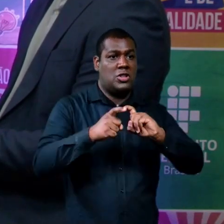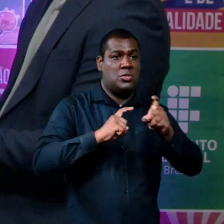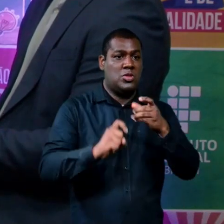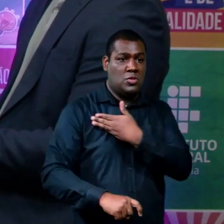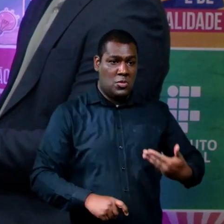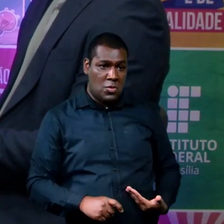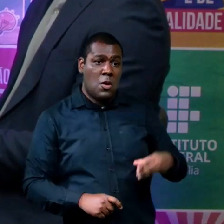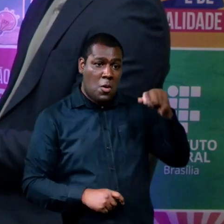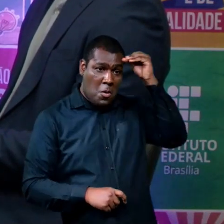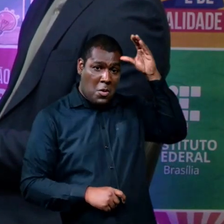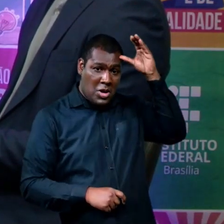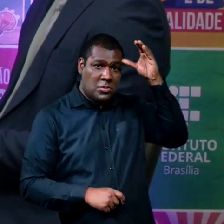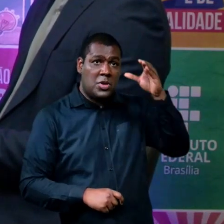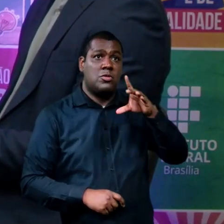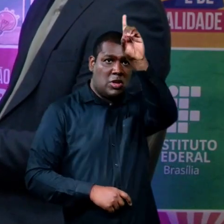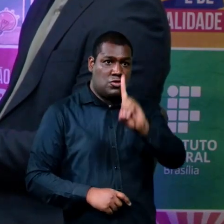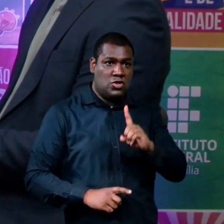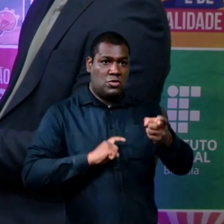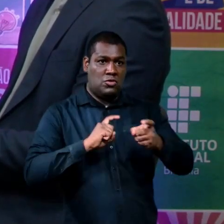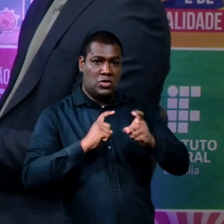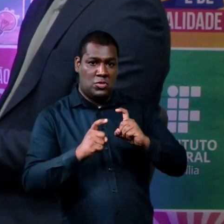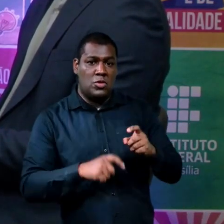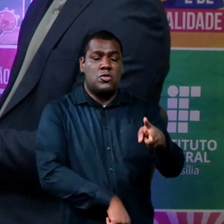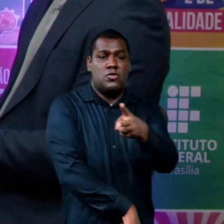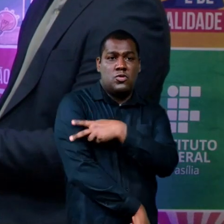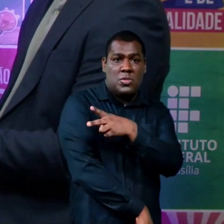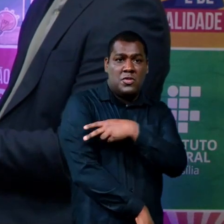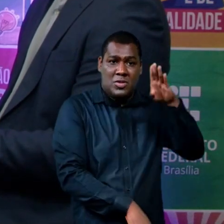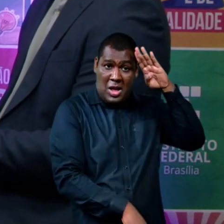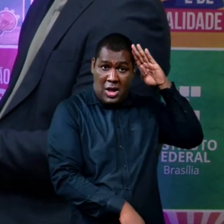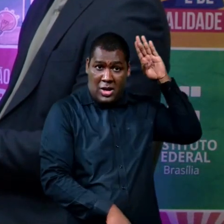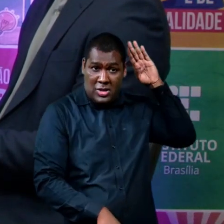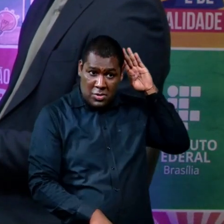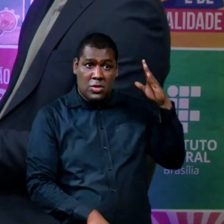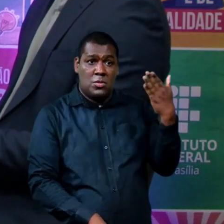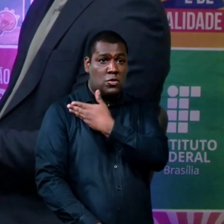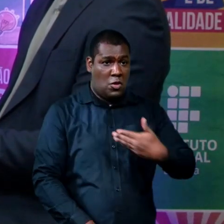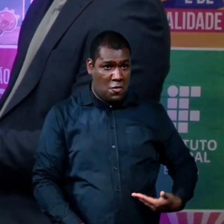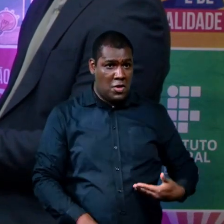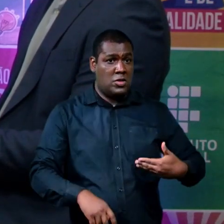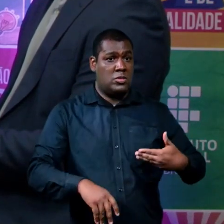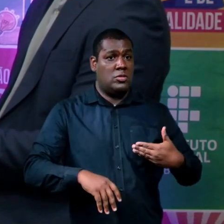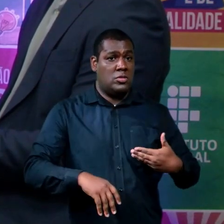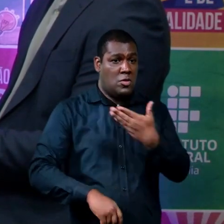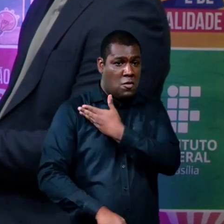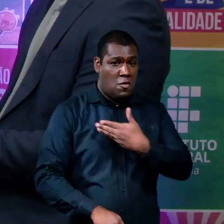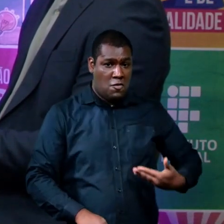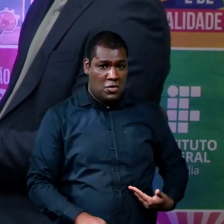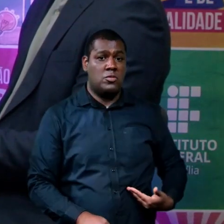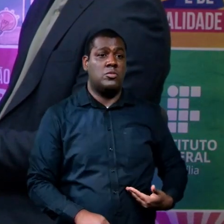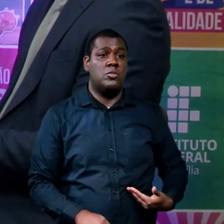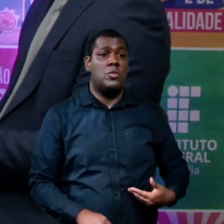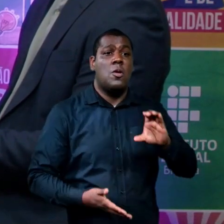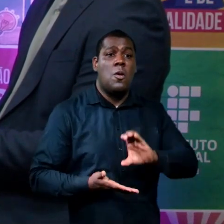especialista em Direito Administrativo, é supervisor acadêmico do MBA em Governança Pública, da IBRAD, é